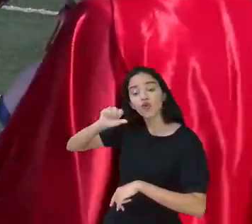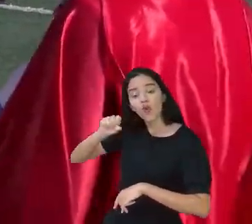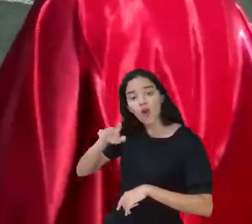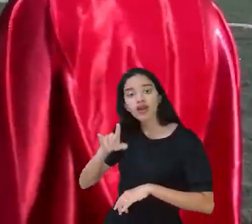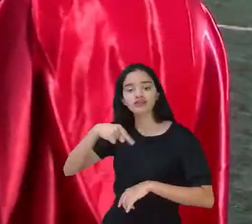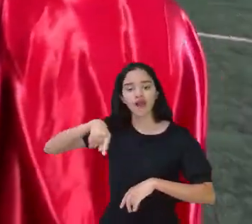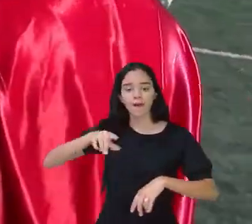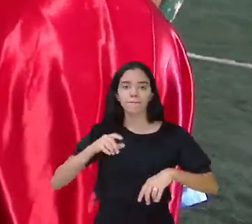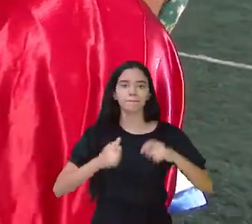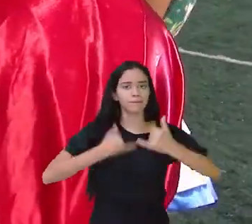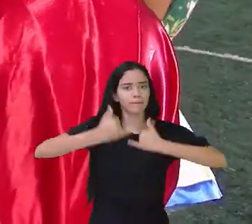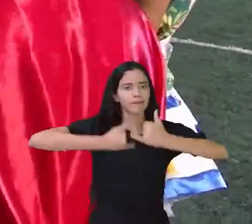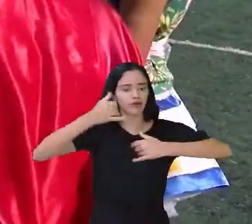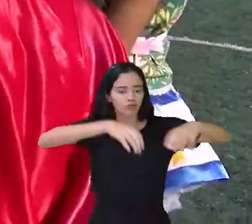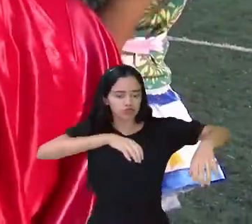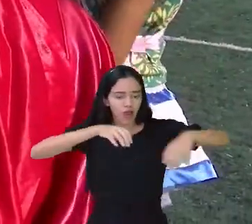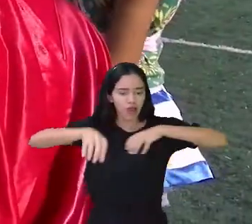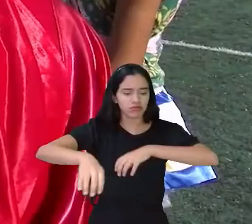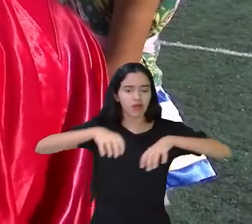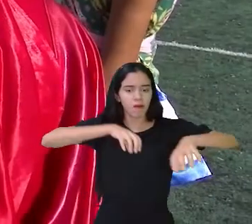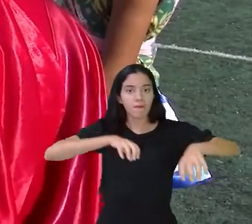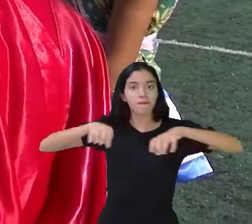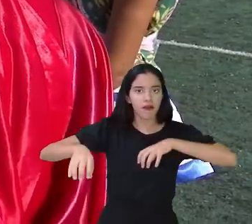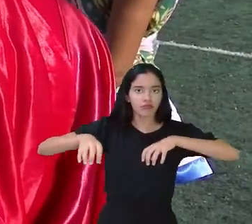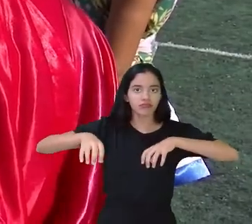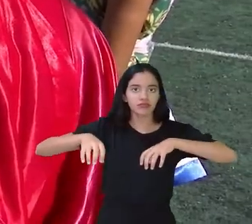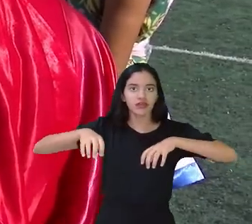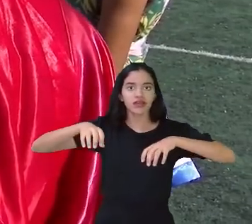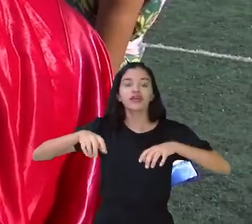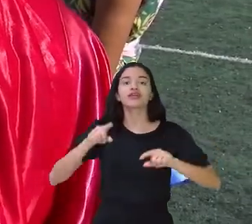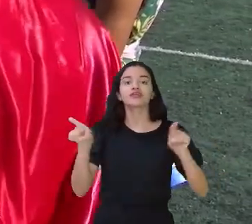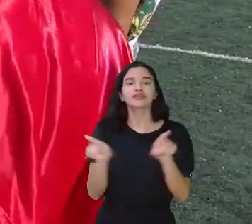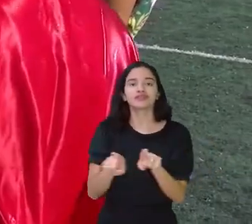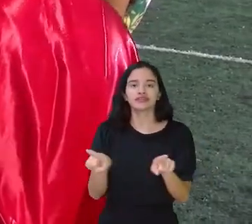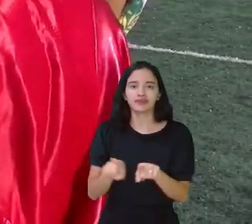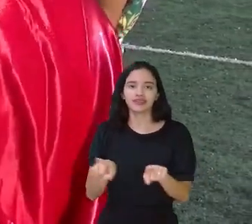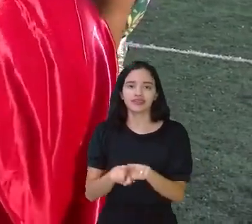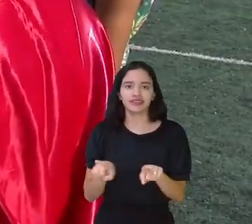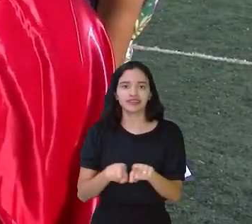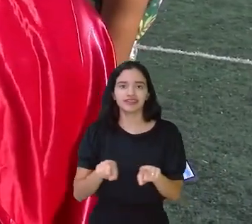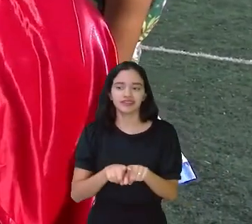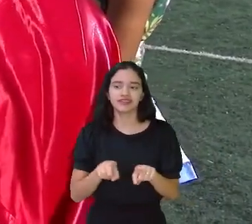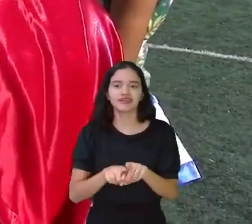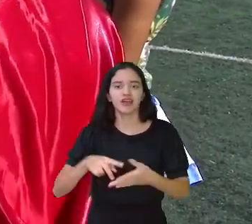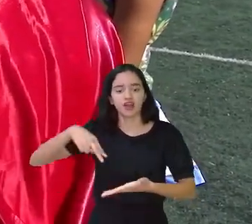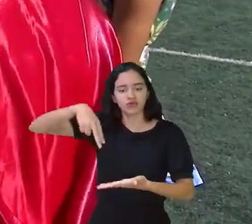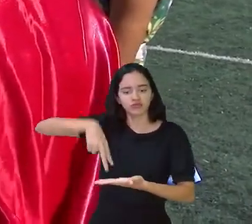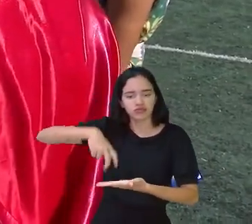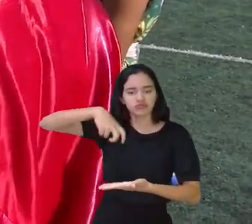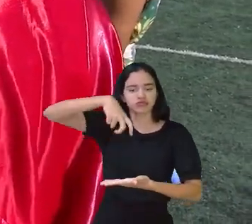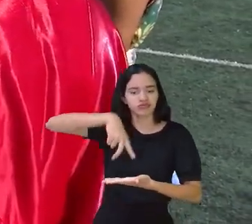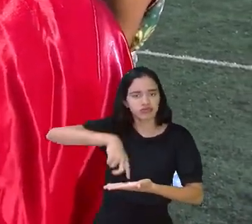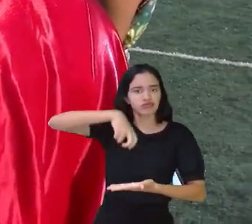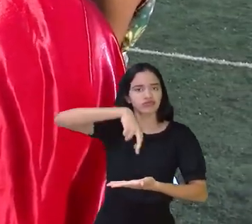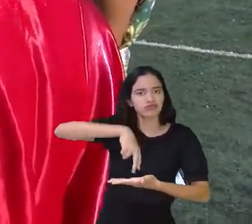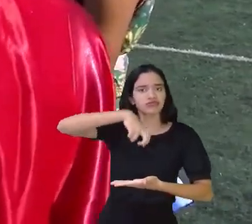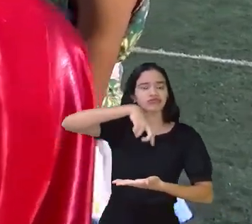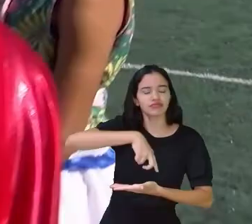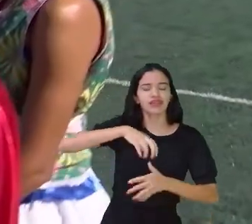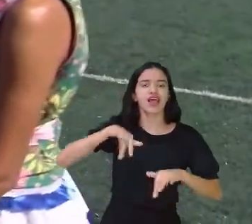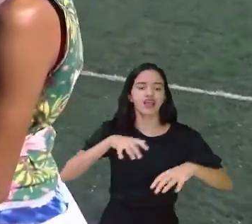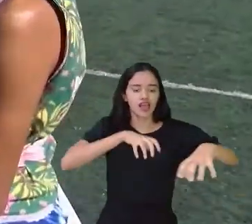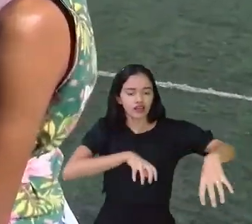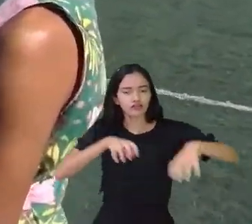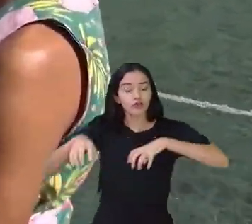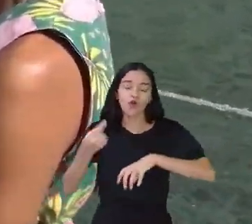de Jó? Não. Amarelinha? Já? E você? Escravo de Jó. Escravo de uma Jó?